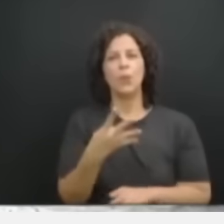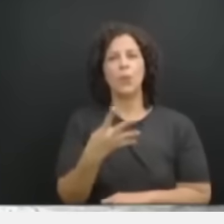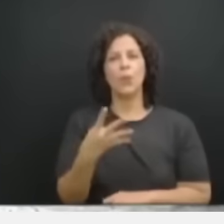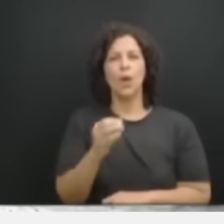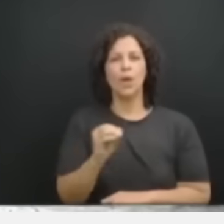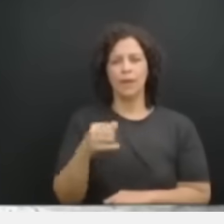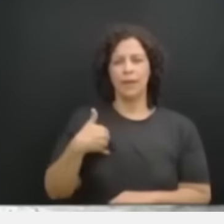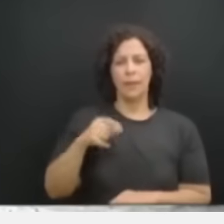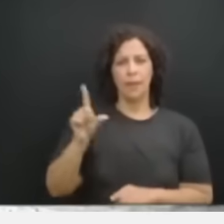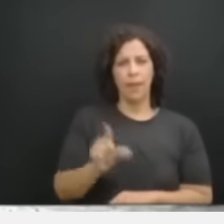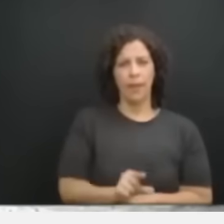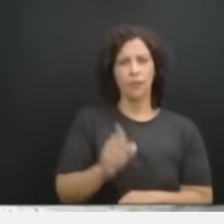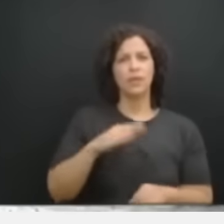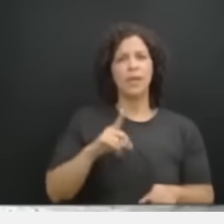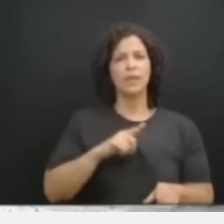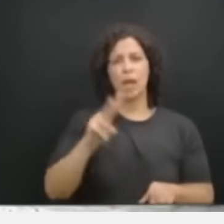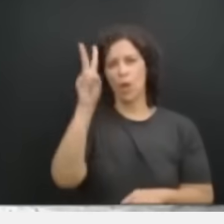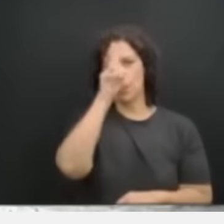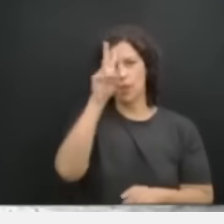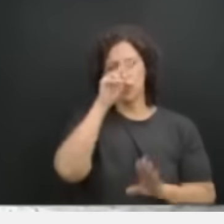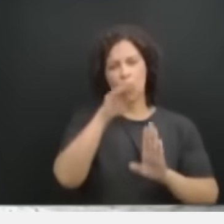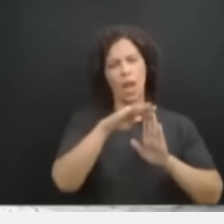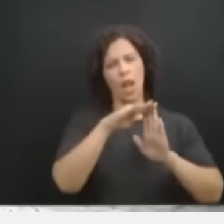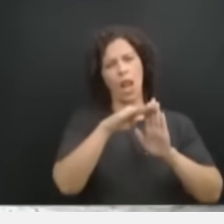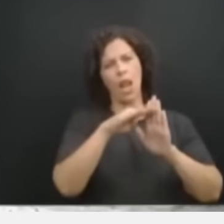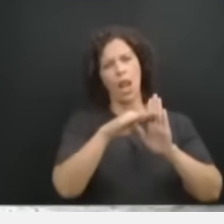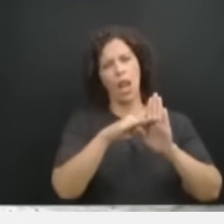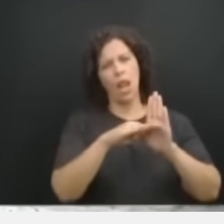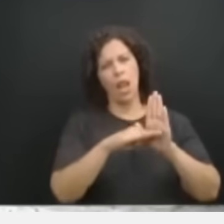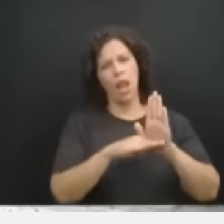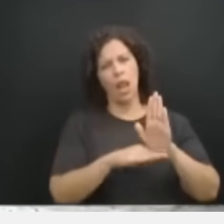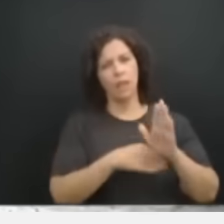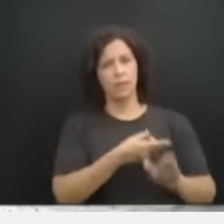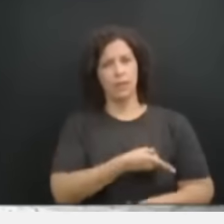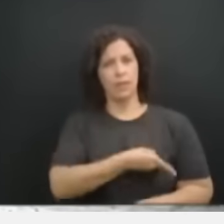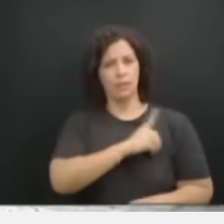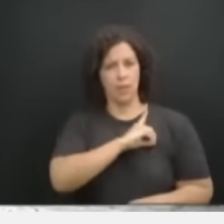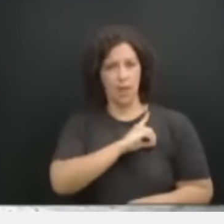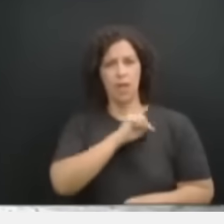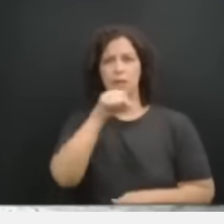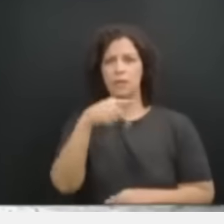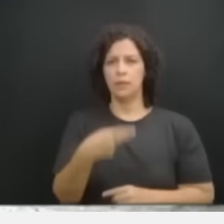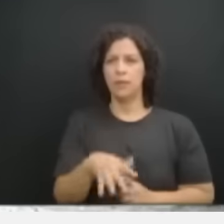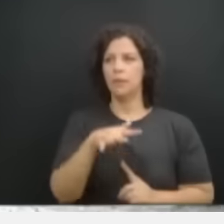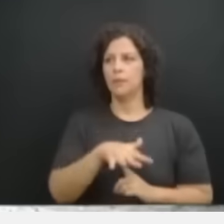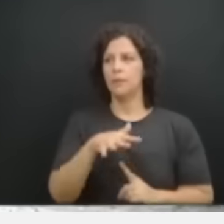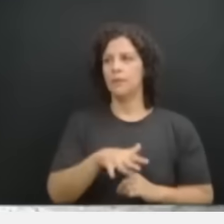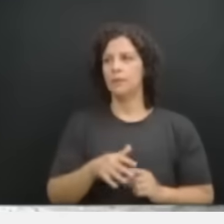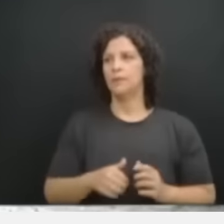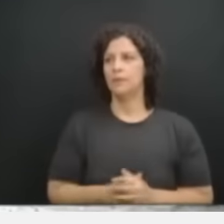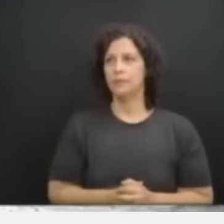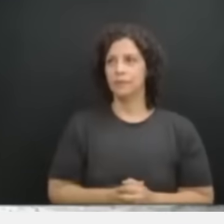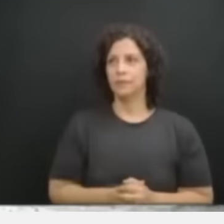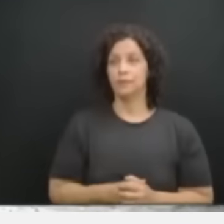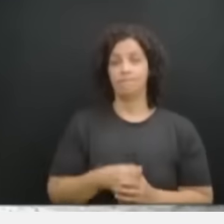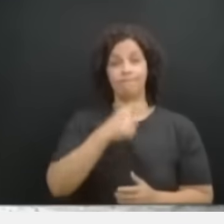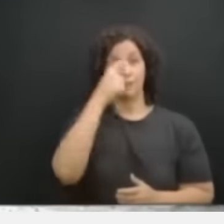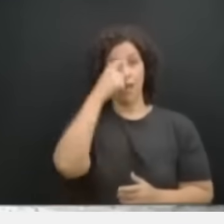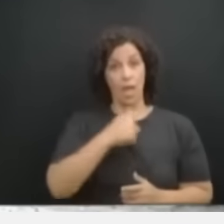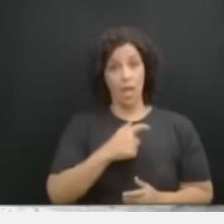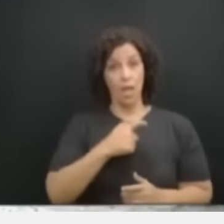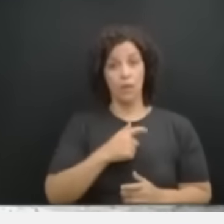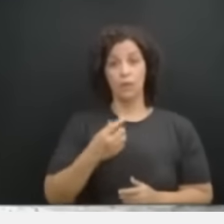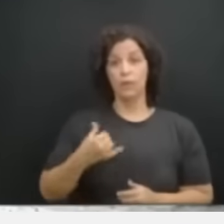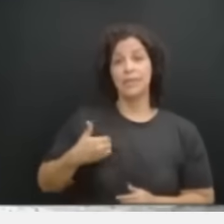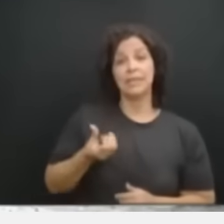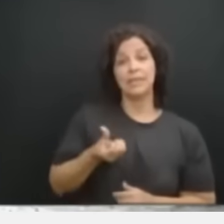anos de idade já tem uma extensa folha corrida nas delegacias do Estado do Paraná eu com